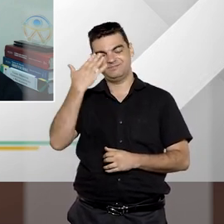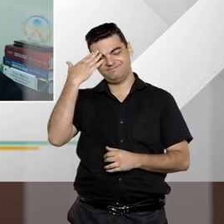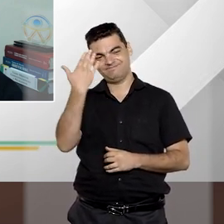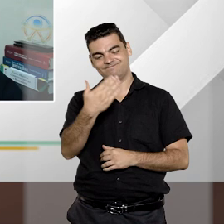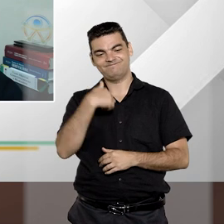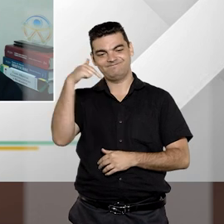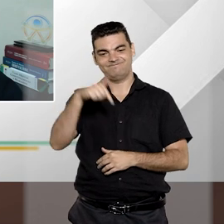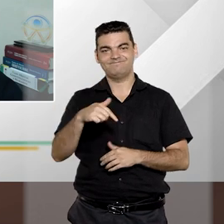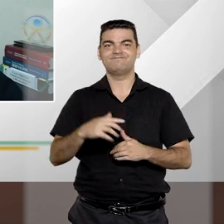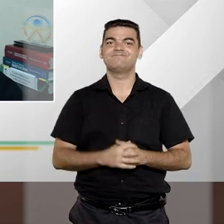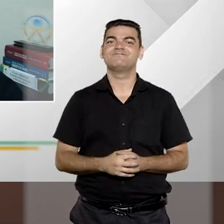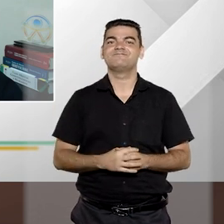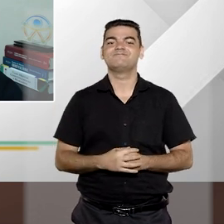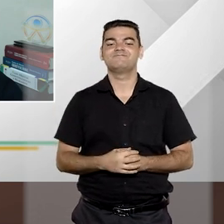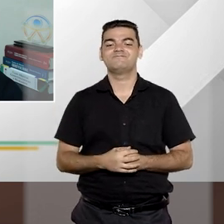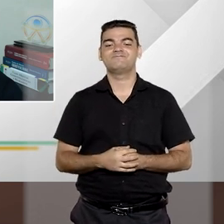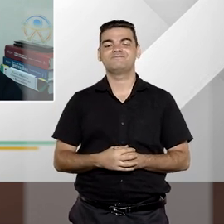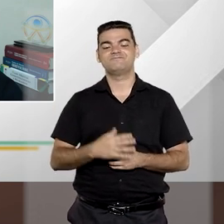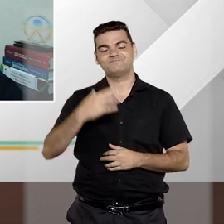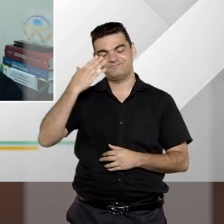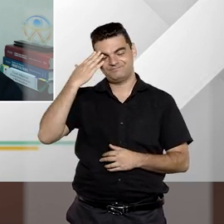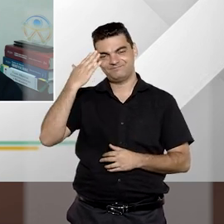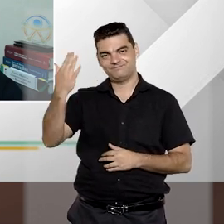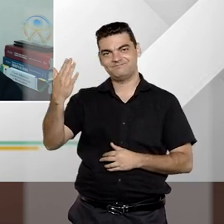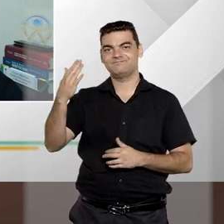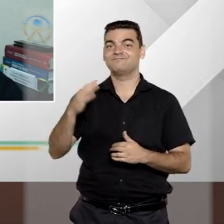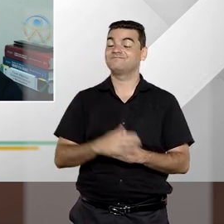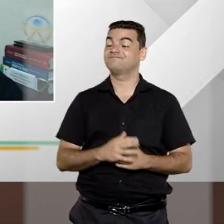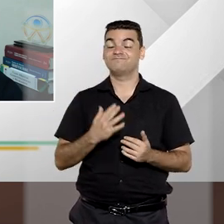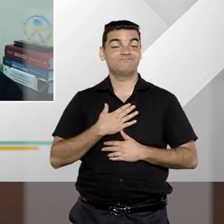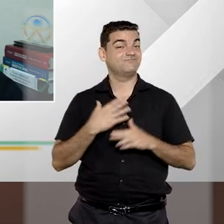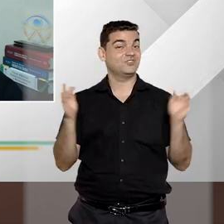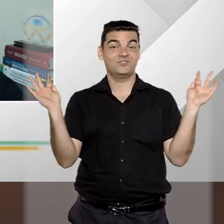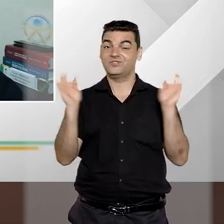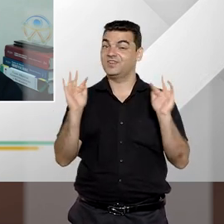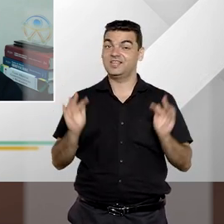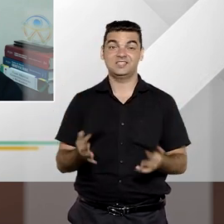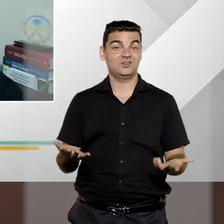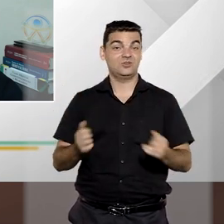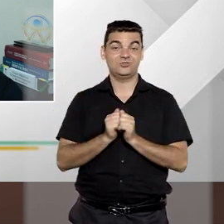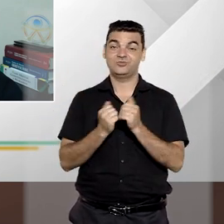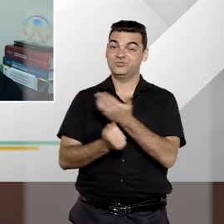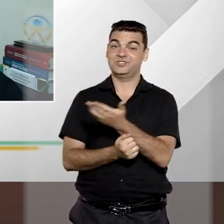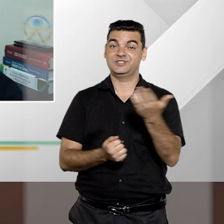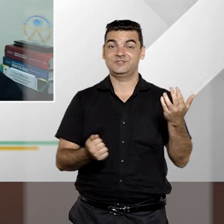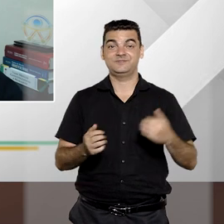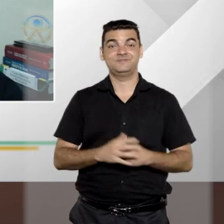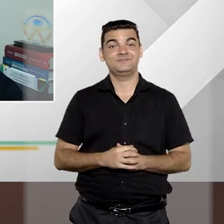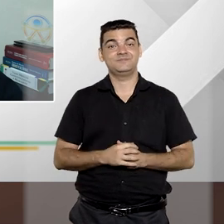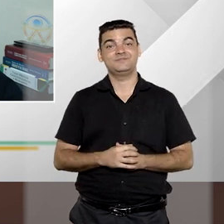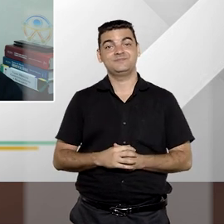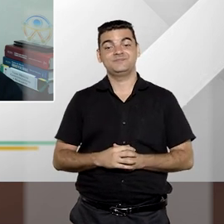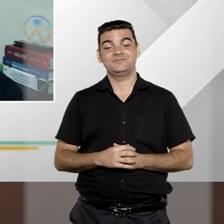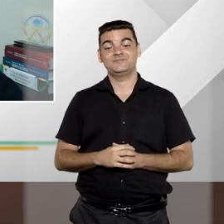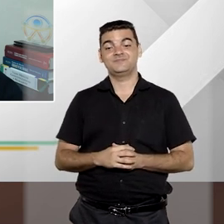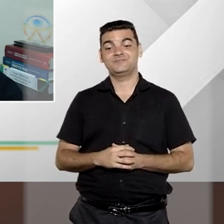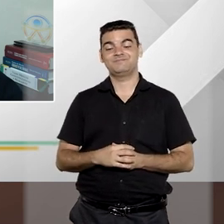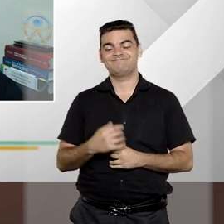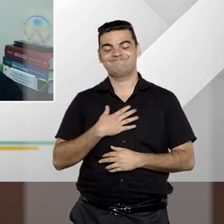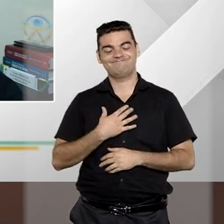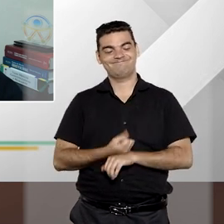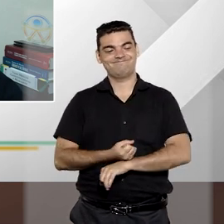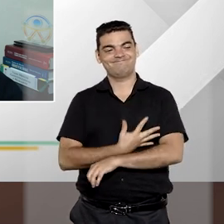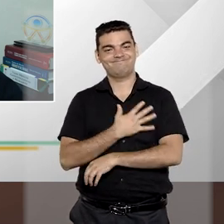bem-vinda ao Entender Direito. Obrigada, Fátima. Para mim é um prazer estar aqui com vocês. Alegria